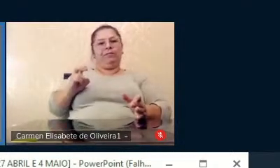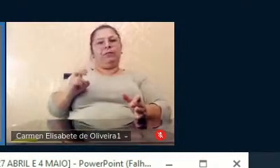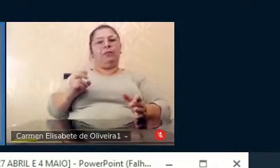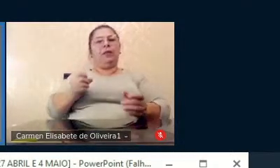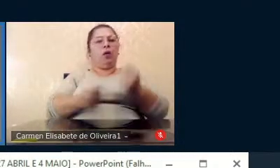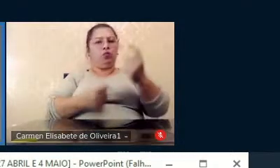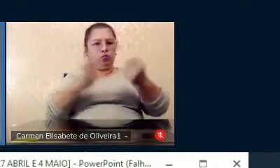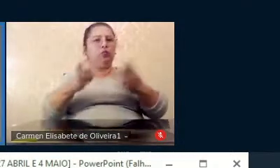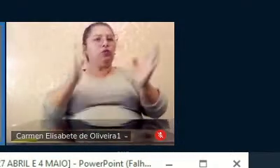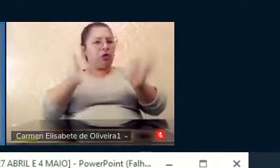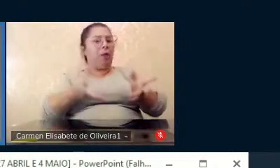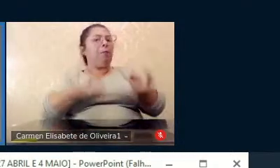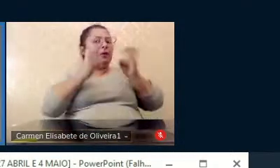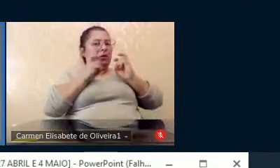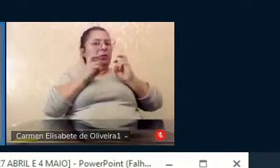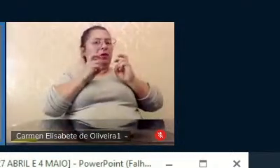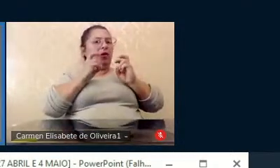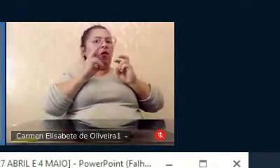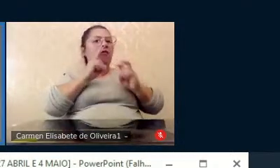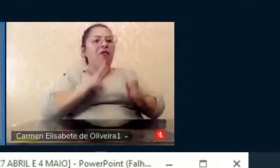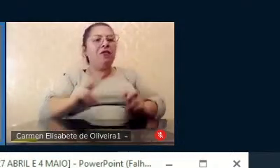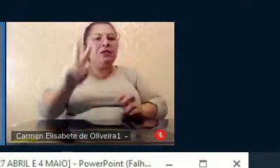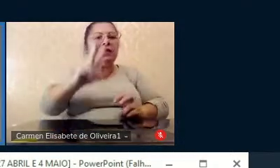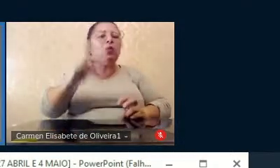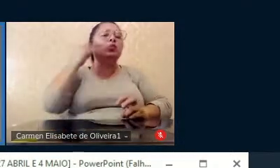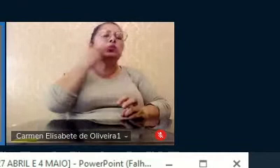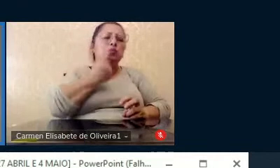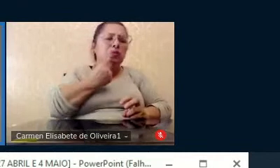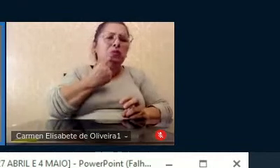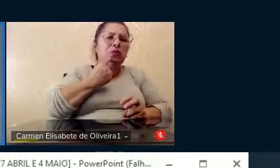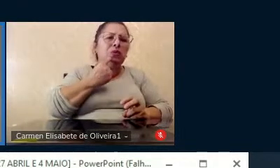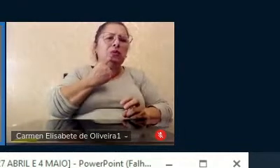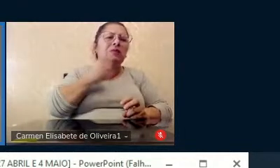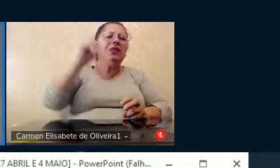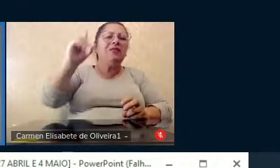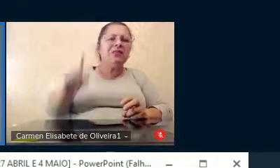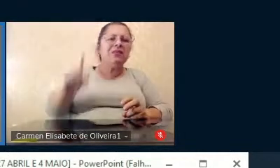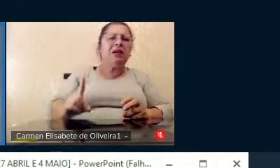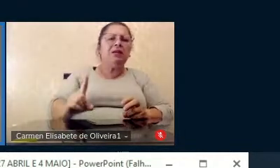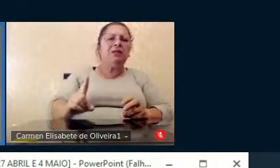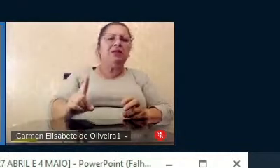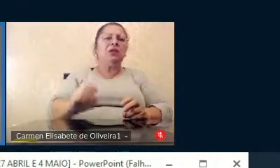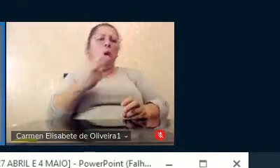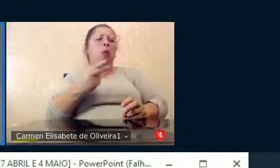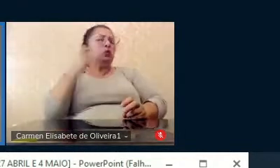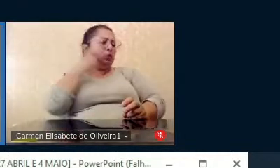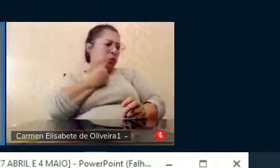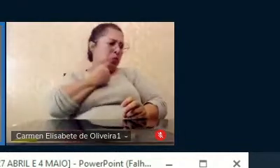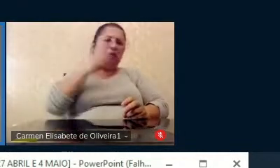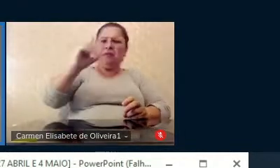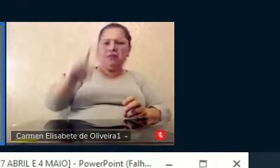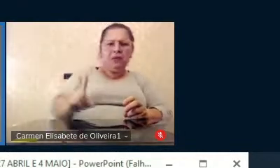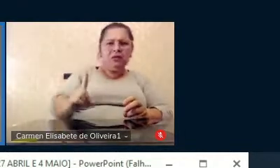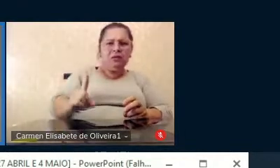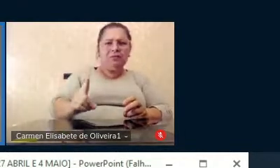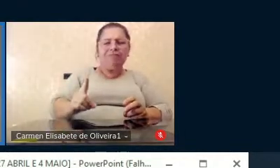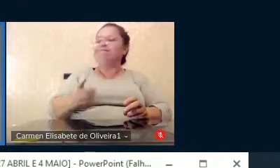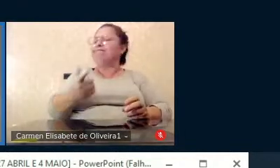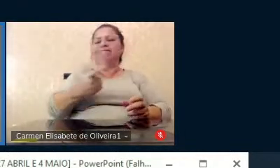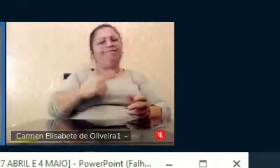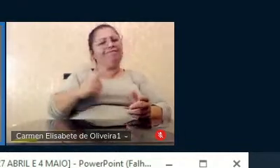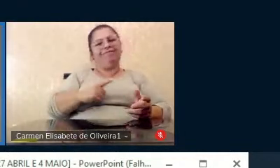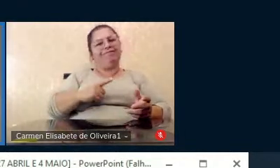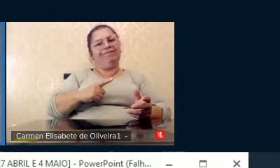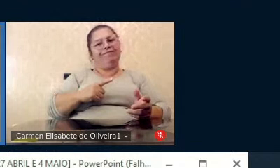Ambas as visões, né, de surdez como deficiência e o surdo como uma pessoa deficiente coadunam com